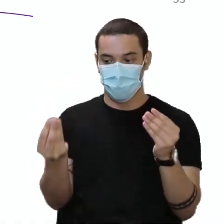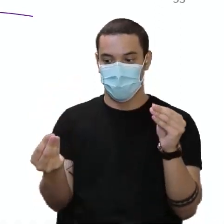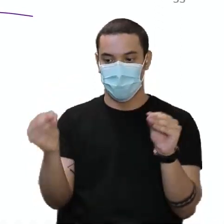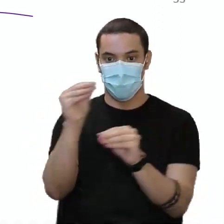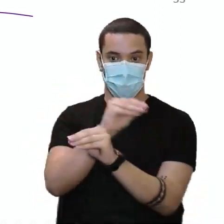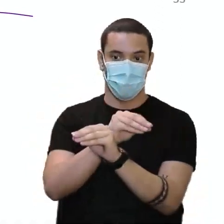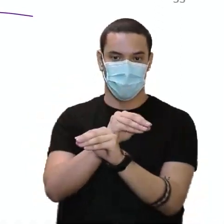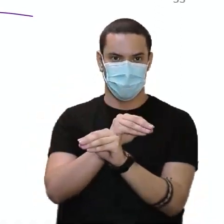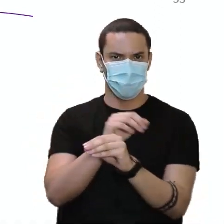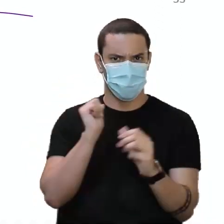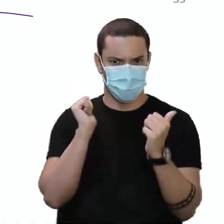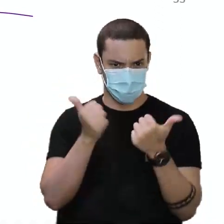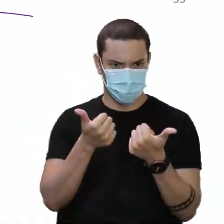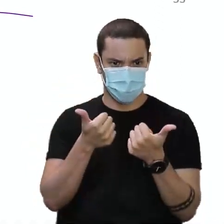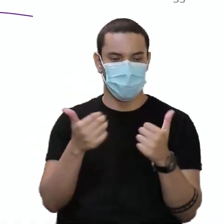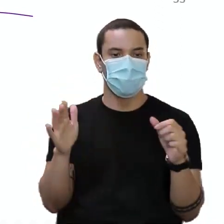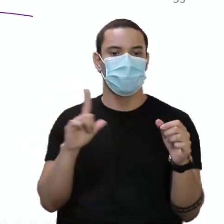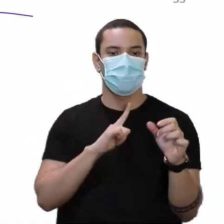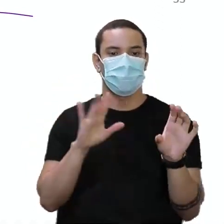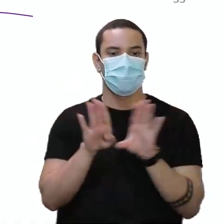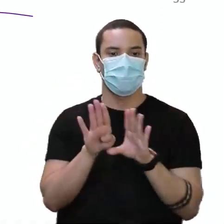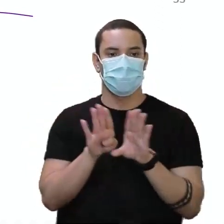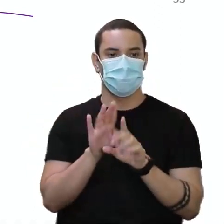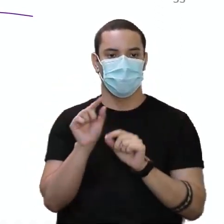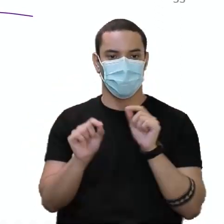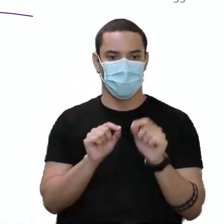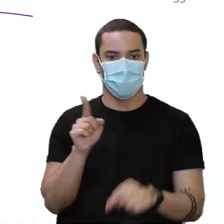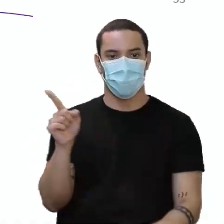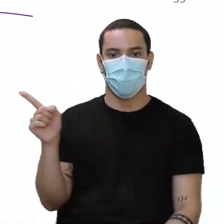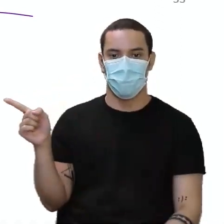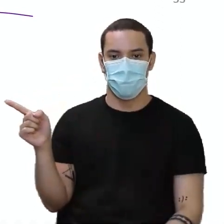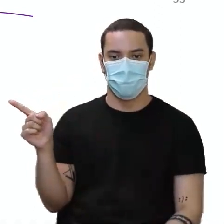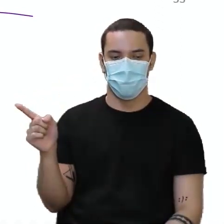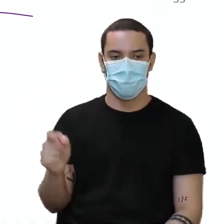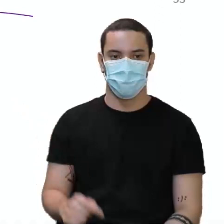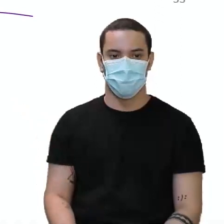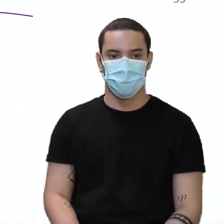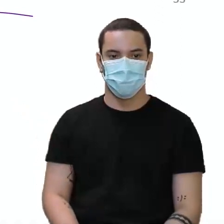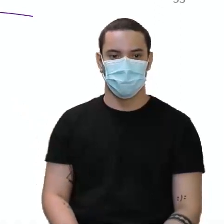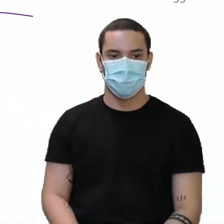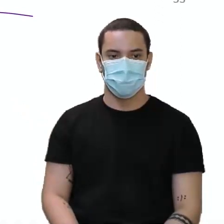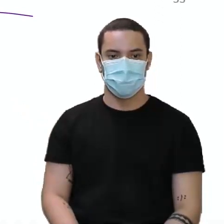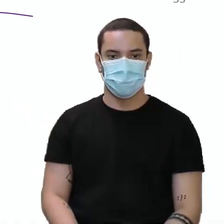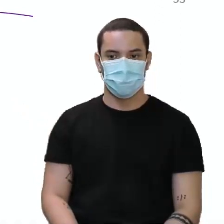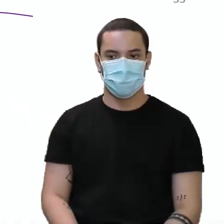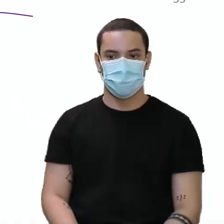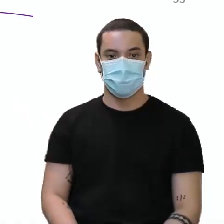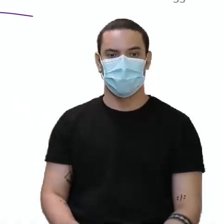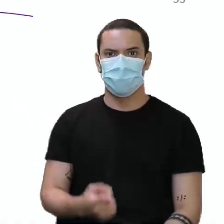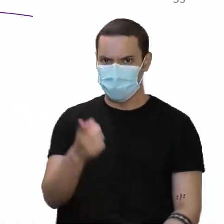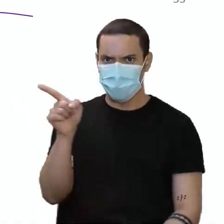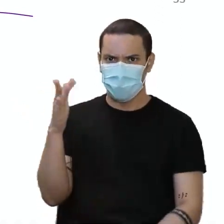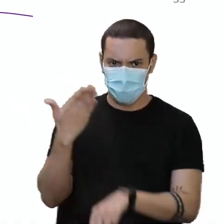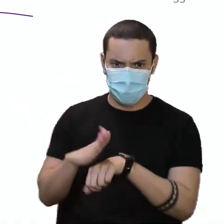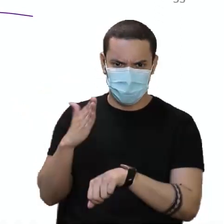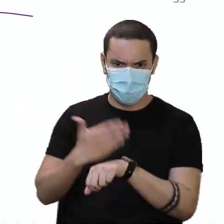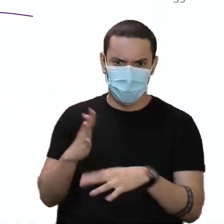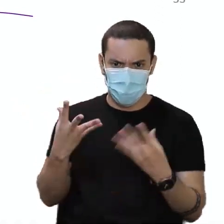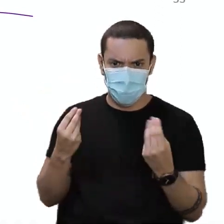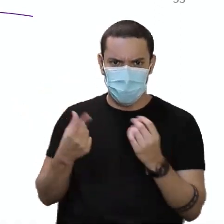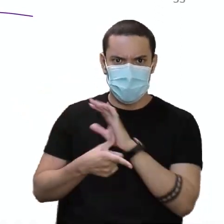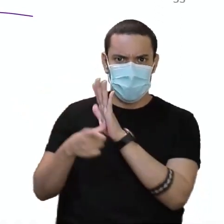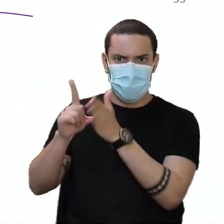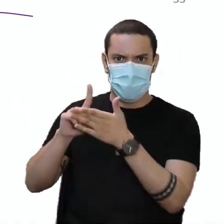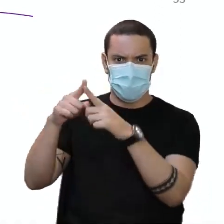sujeito. Fechou? Aí temos aí, ó, had she practiced so hard before the competition? Ela praticou bastante antes